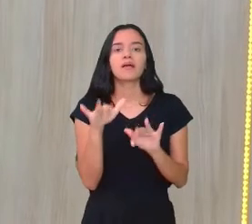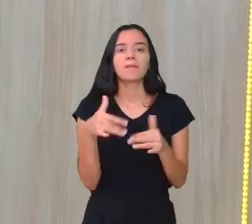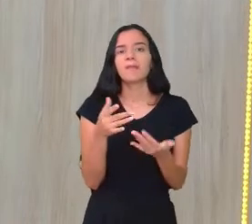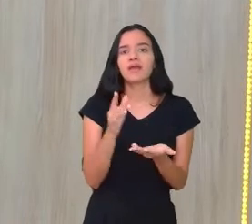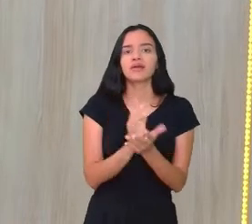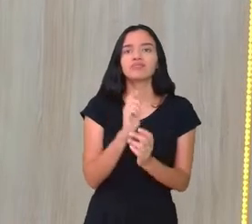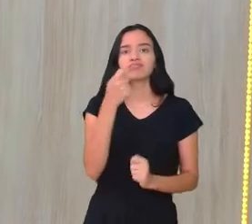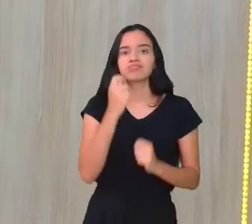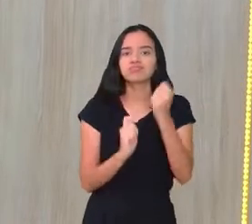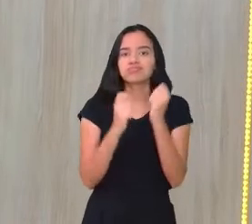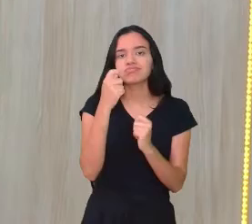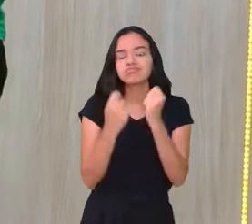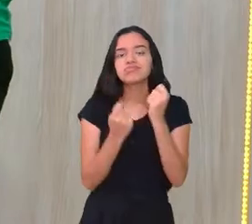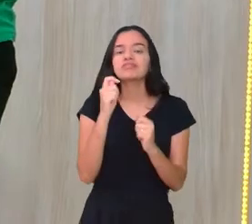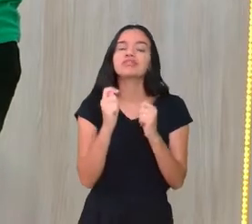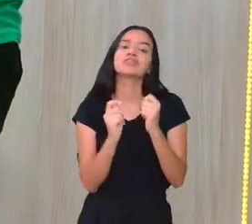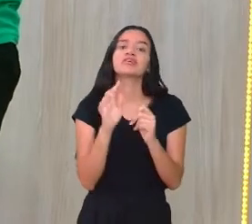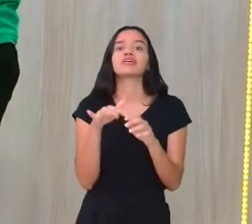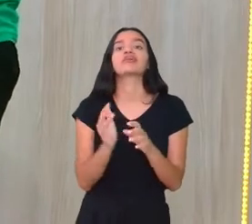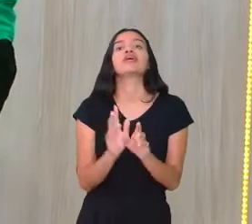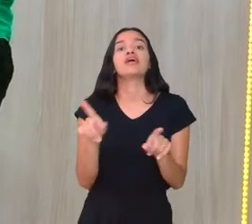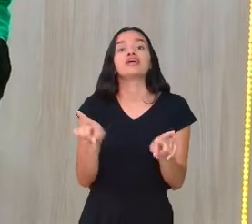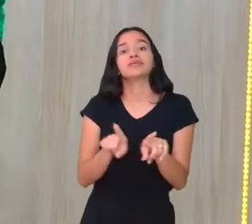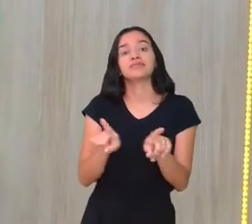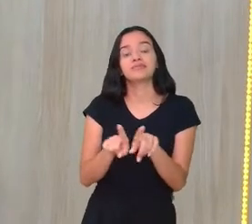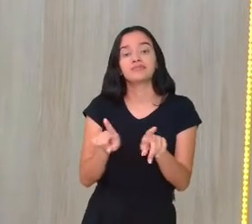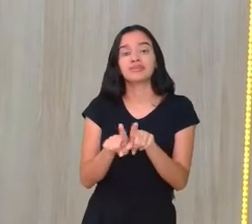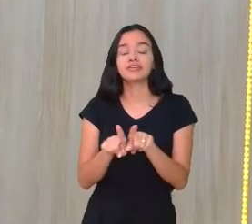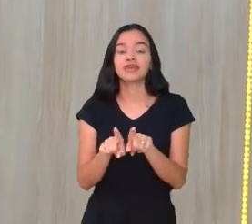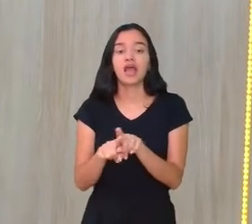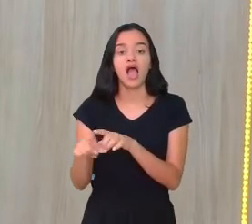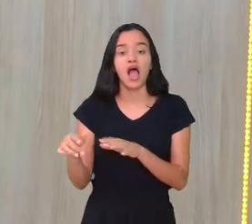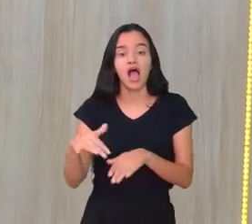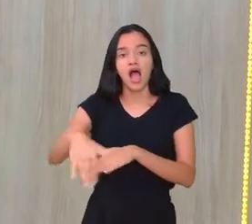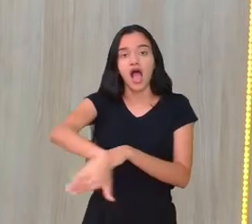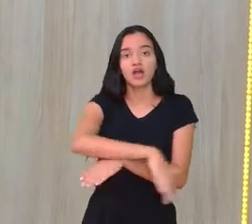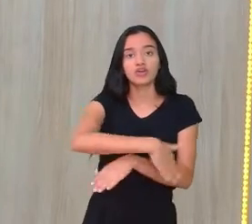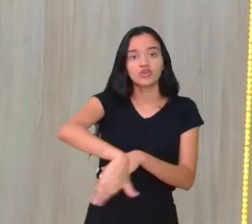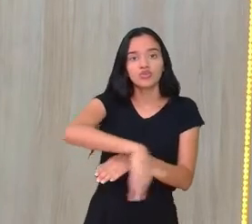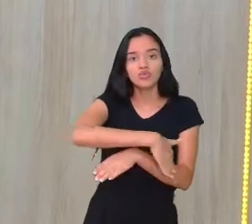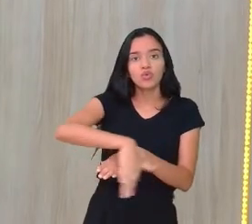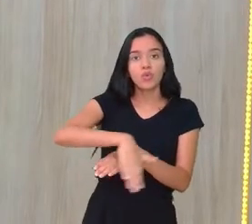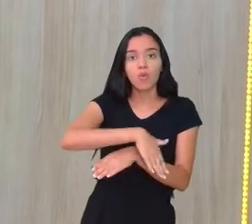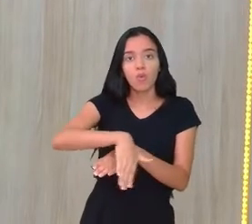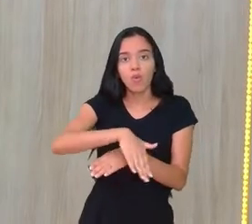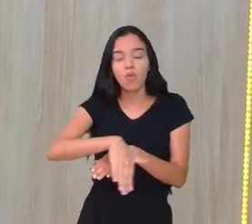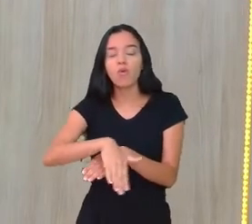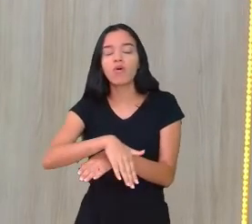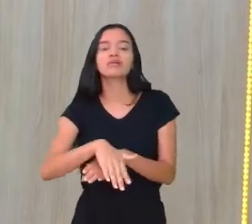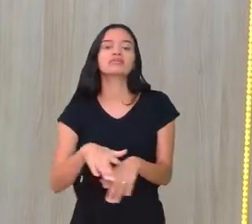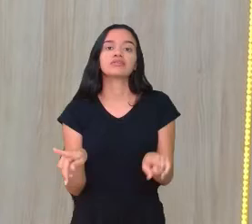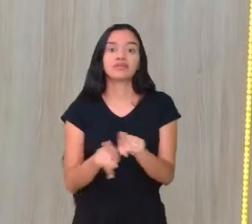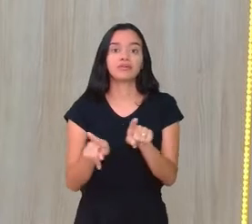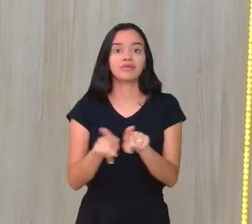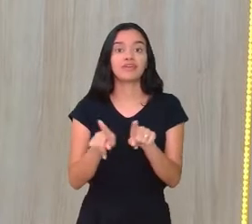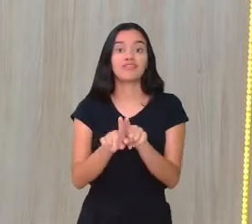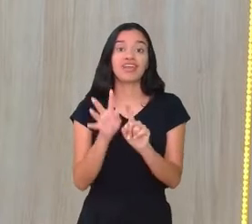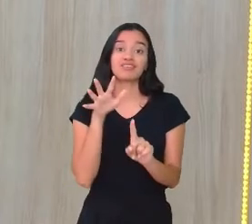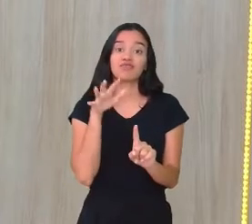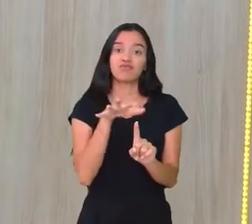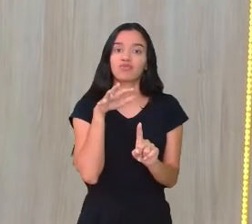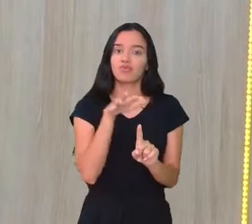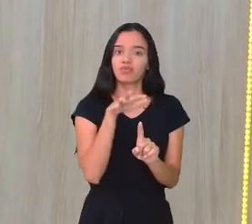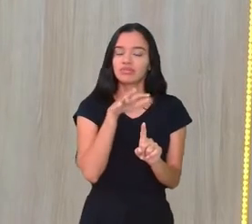artificializados, né, ou seja, sendo impermeabilizados, né, as ruas sendo impermeabilizadas. Então, tudo isso vai influenciar